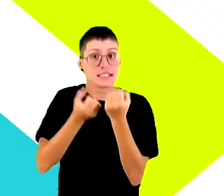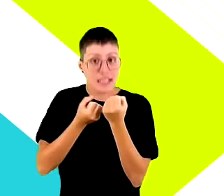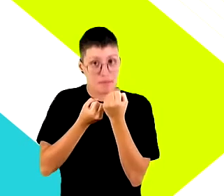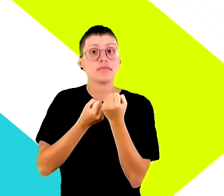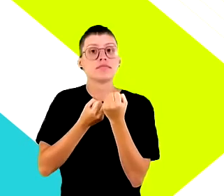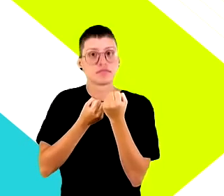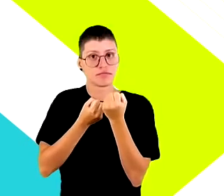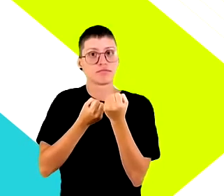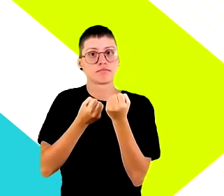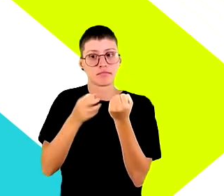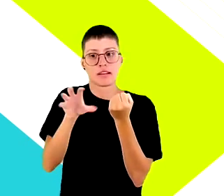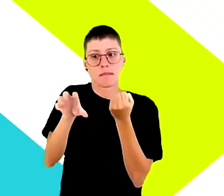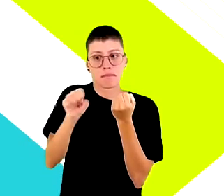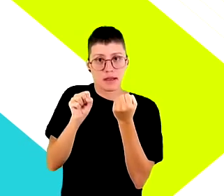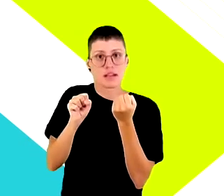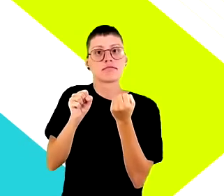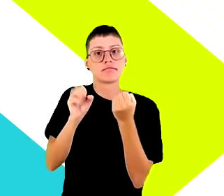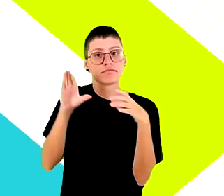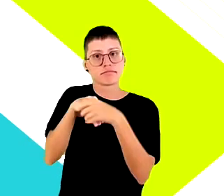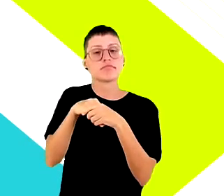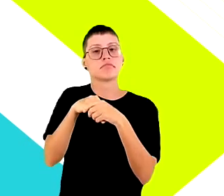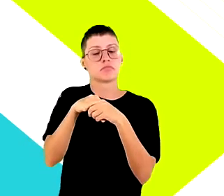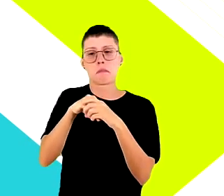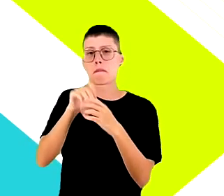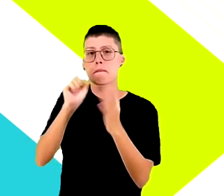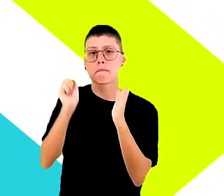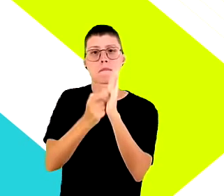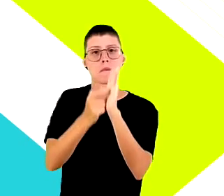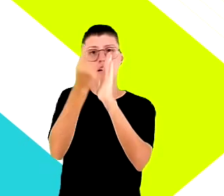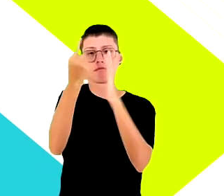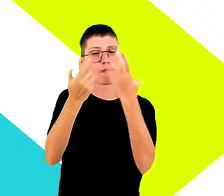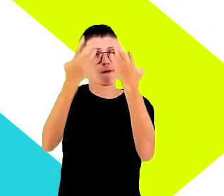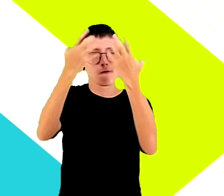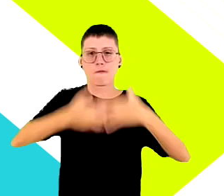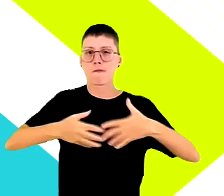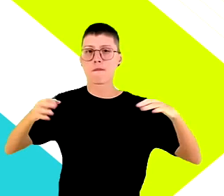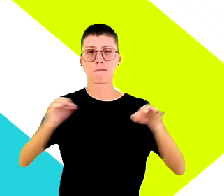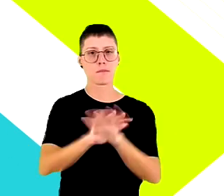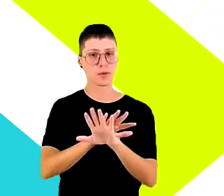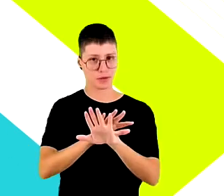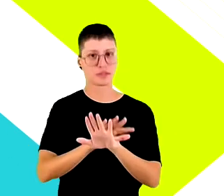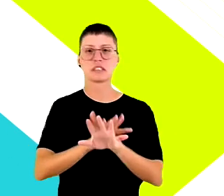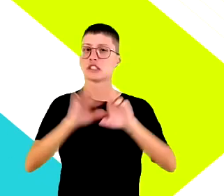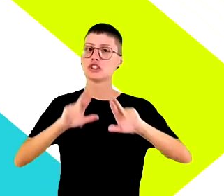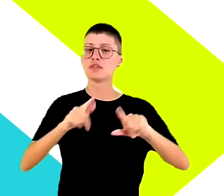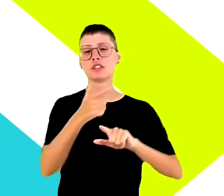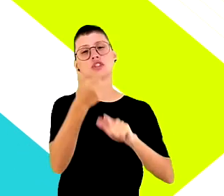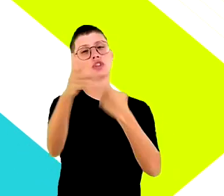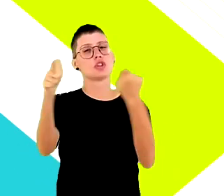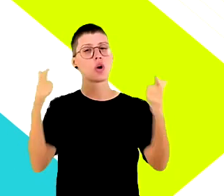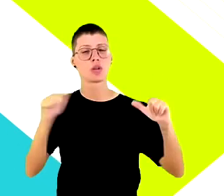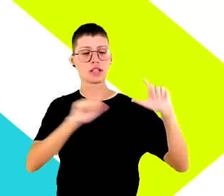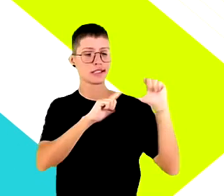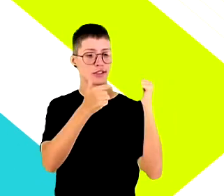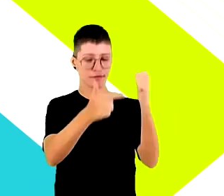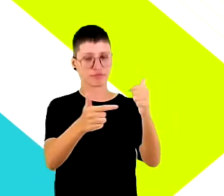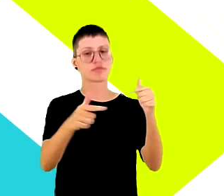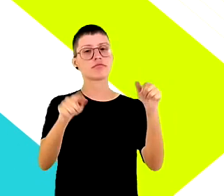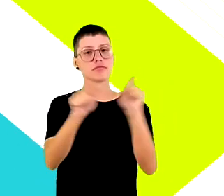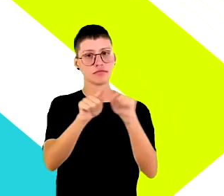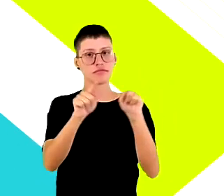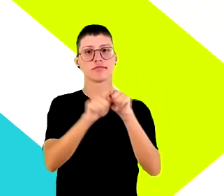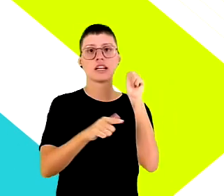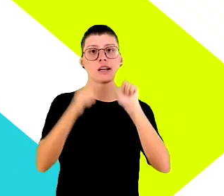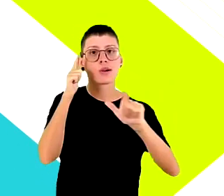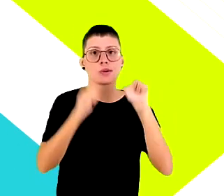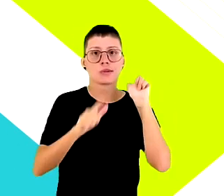colocou dentro da lavoura, apertou um botão, ela está funcionando. Diferente das estações tradicionais, ela capta a chuva pelo